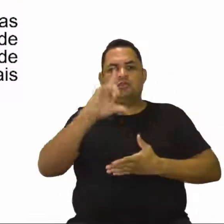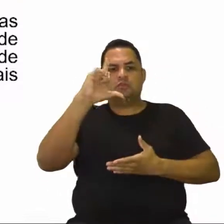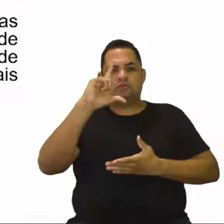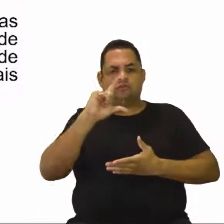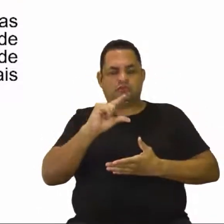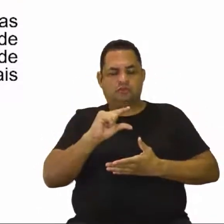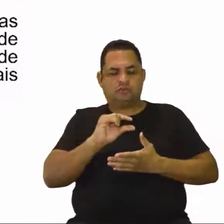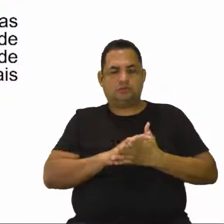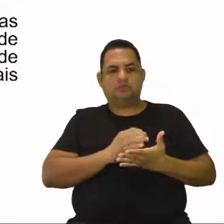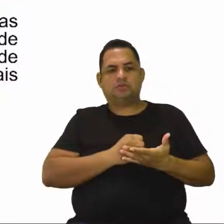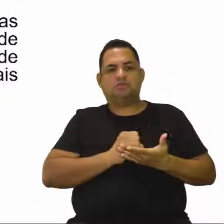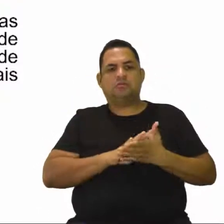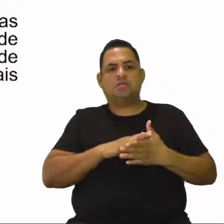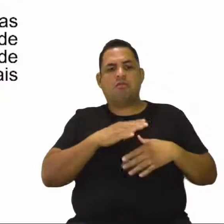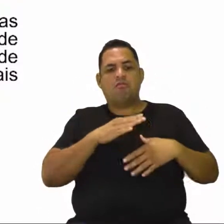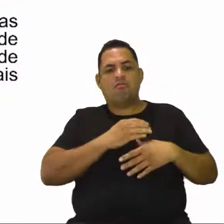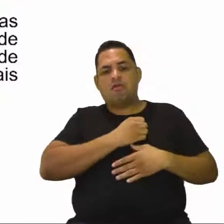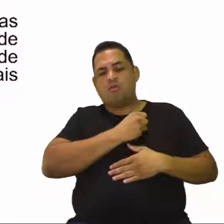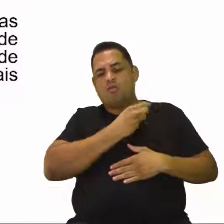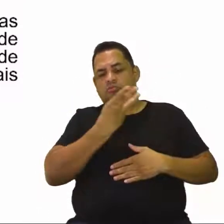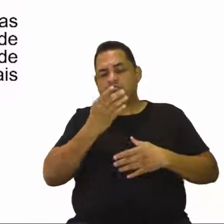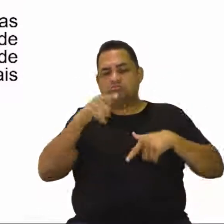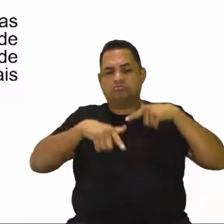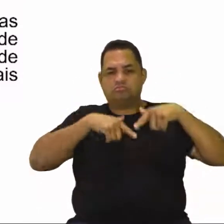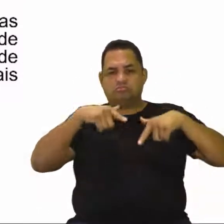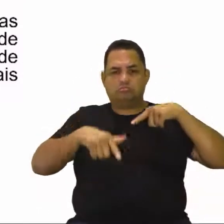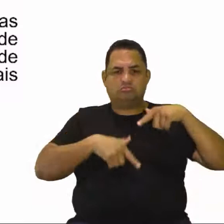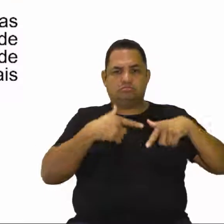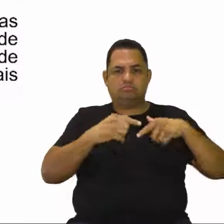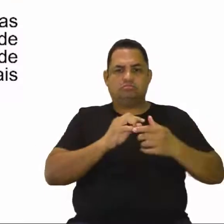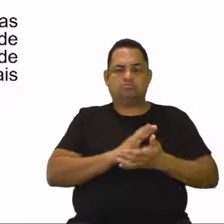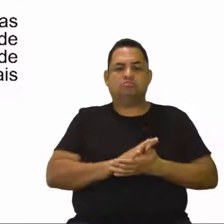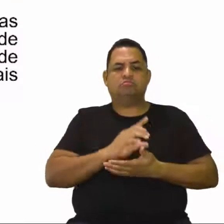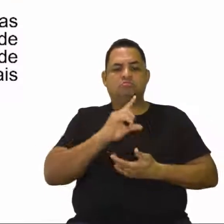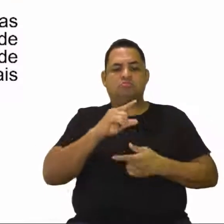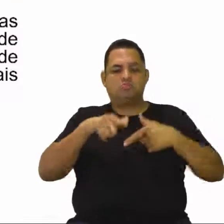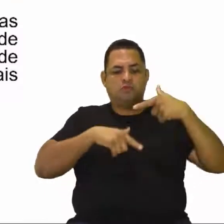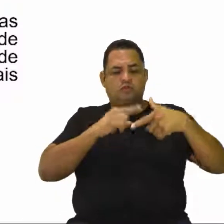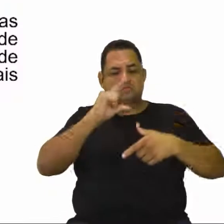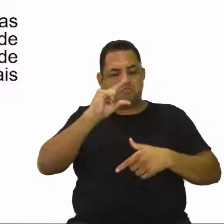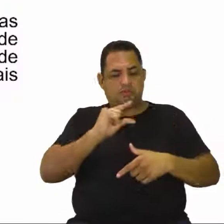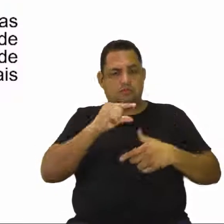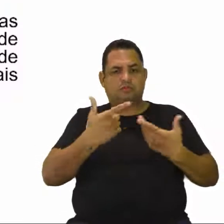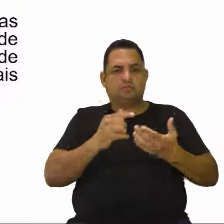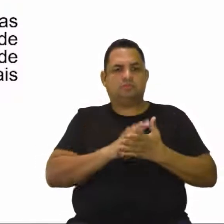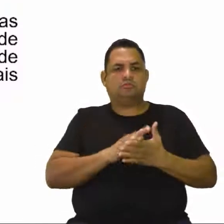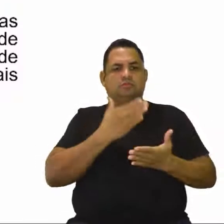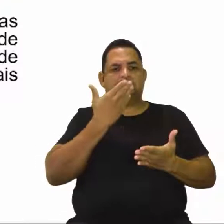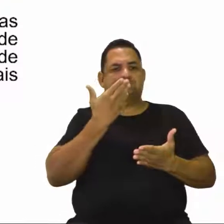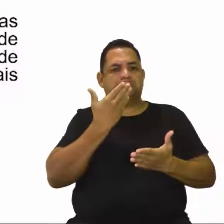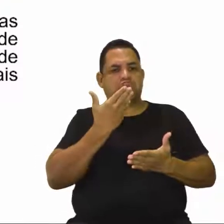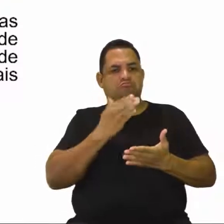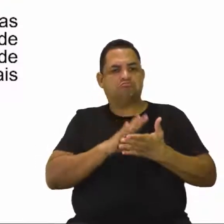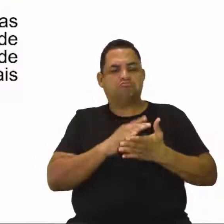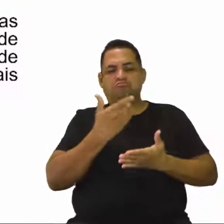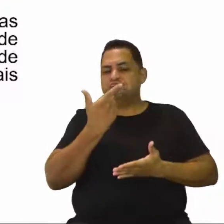a reduzir o ritmo de sua atividade, ou seja, passar a produzir menos. Desemprego em massa, olha aí, com